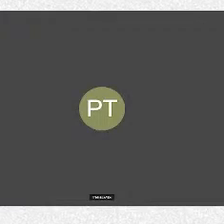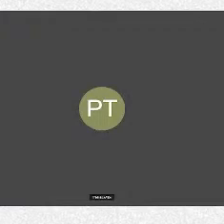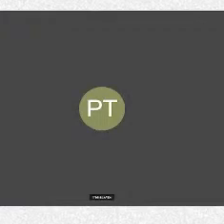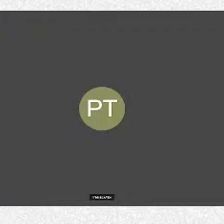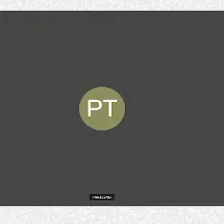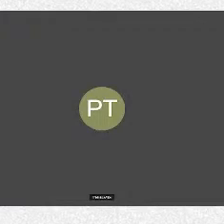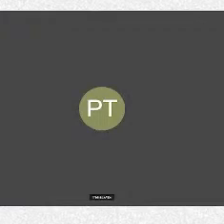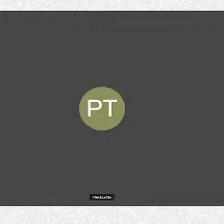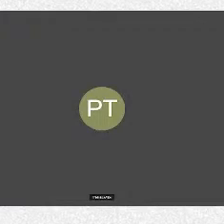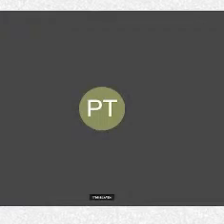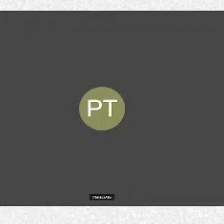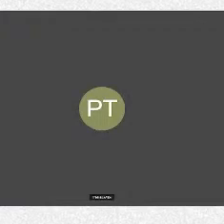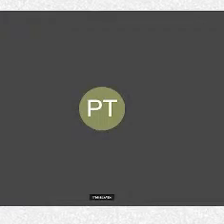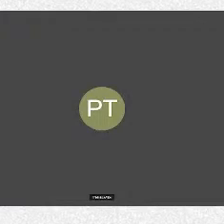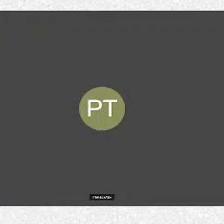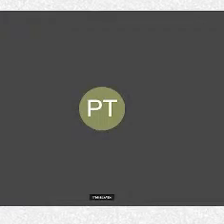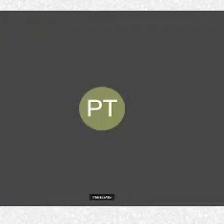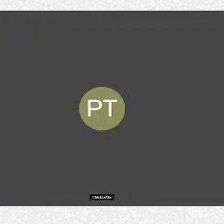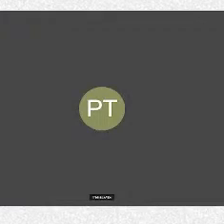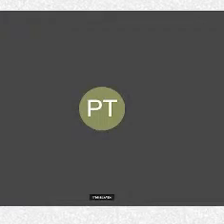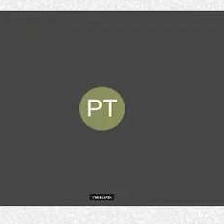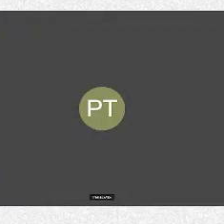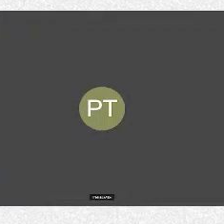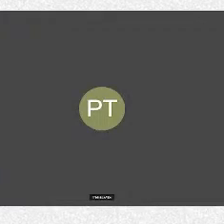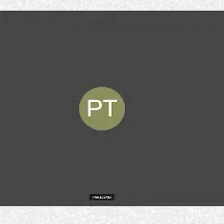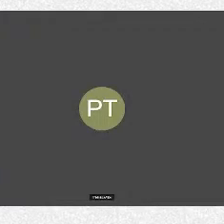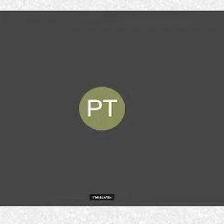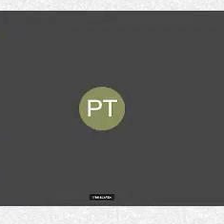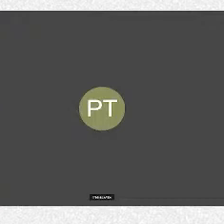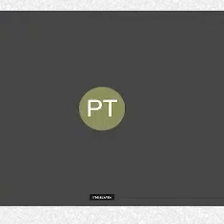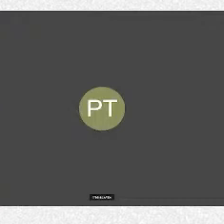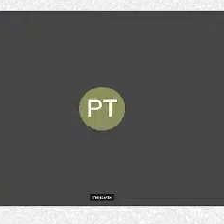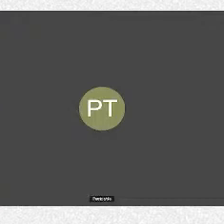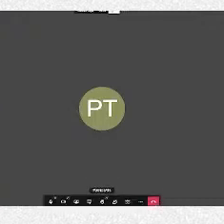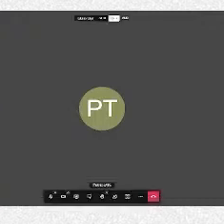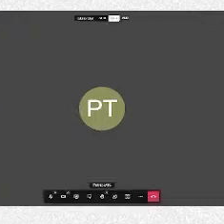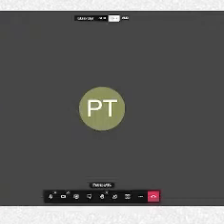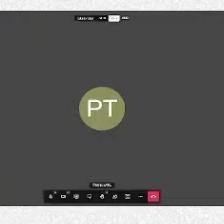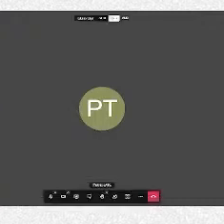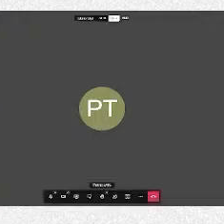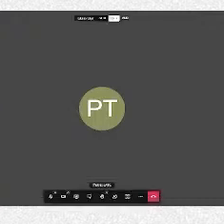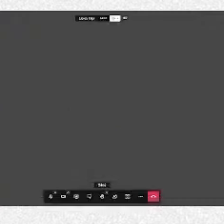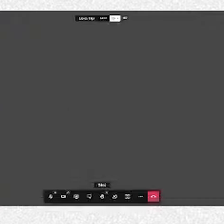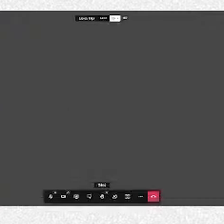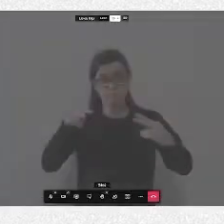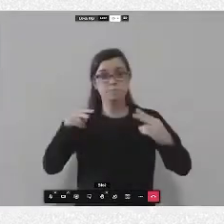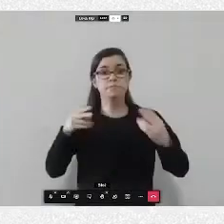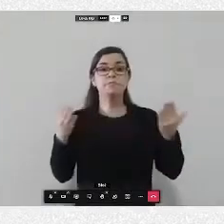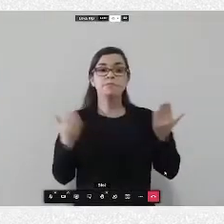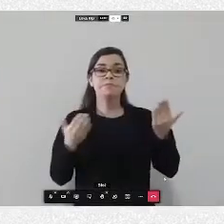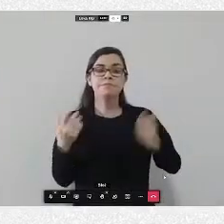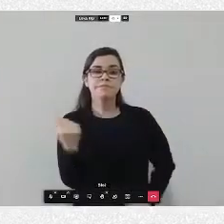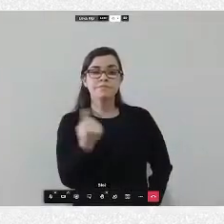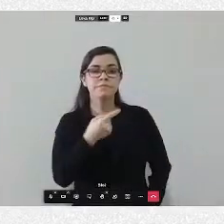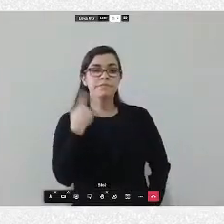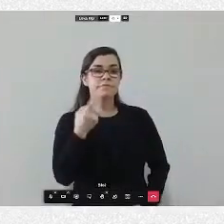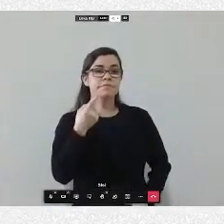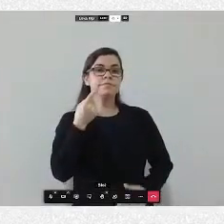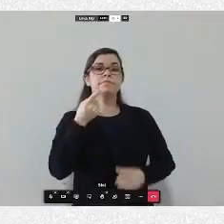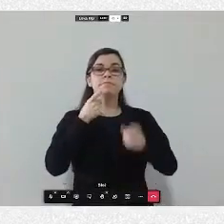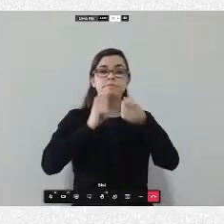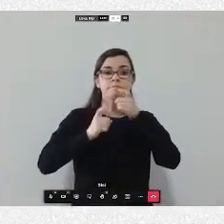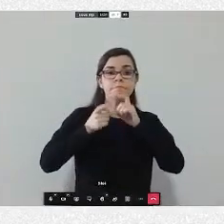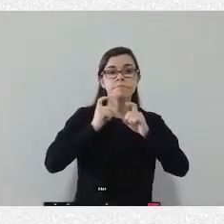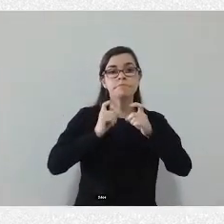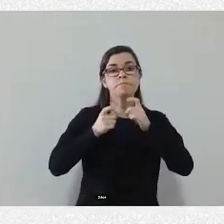as pessoas, as autoridades que fazem parte dessa mesa virtual. E hoje nós estamos reunidos aqui para